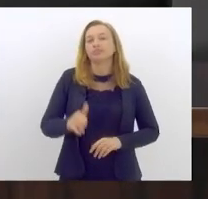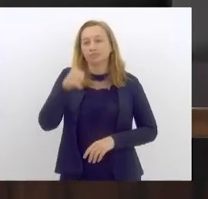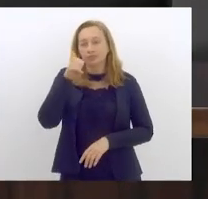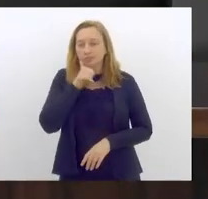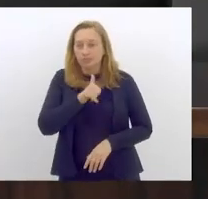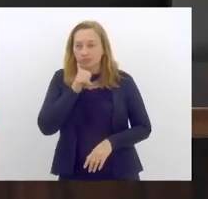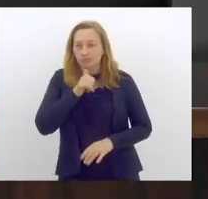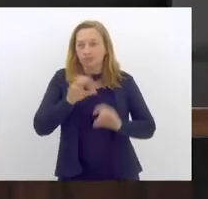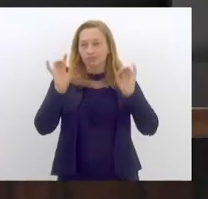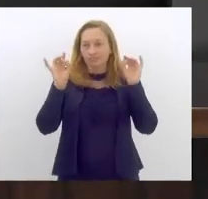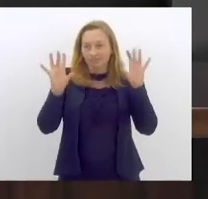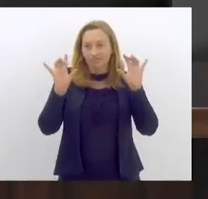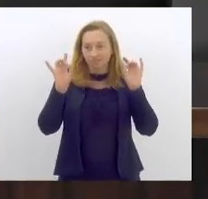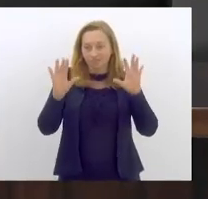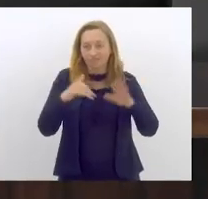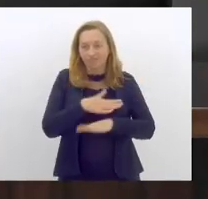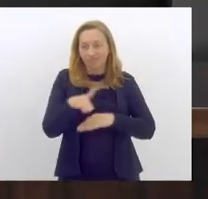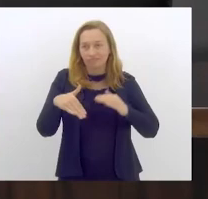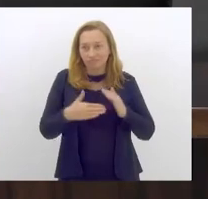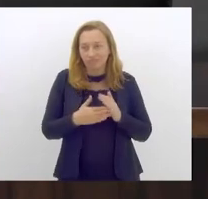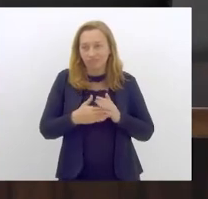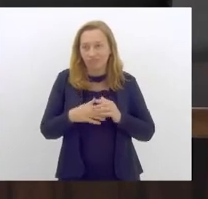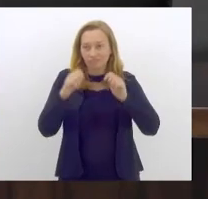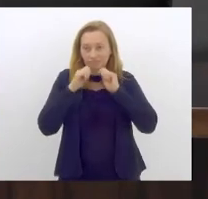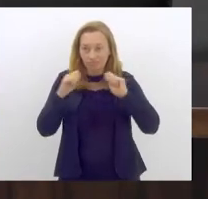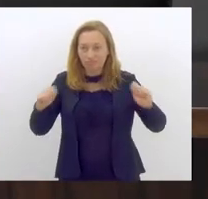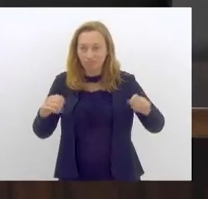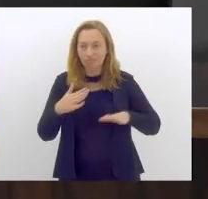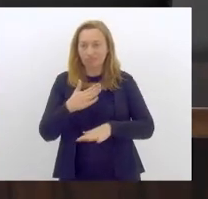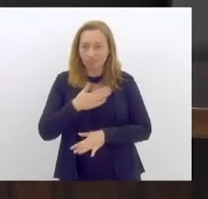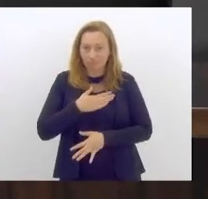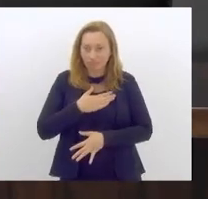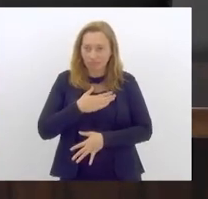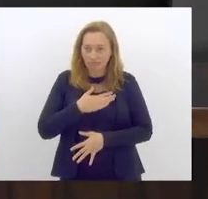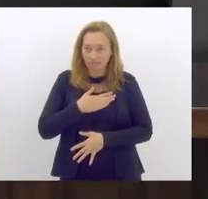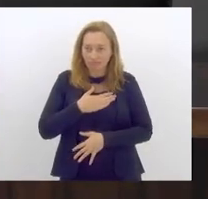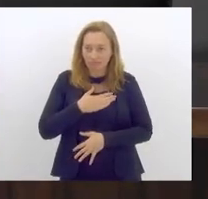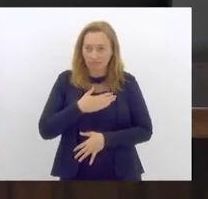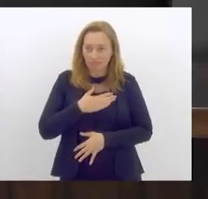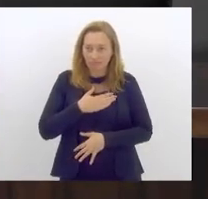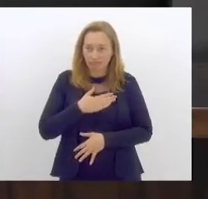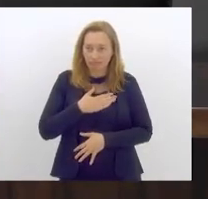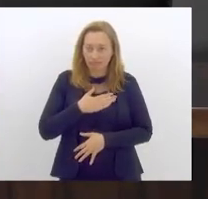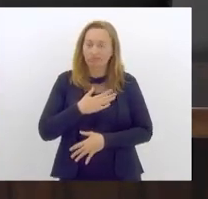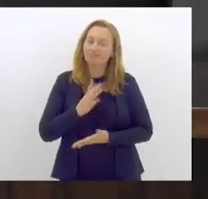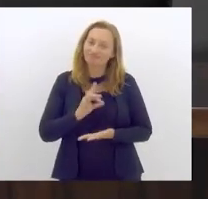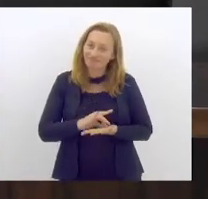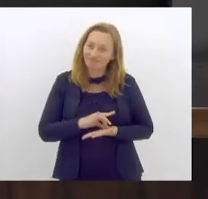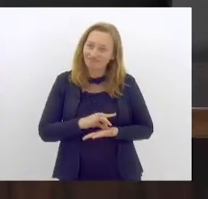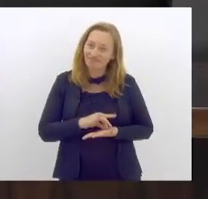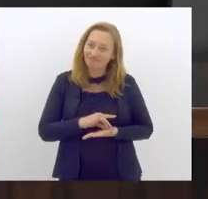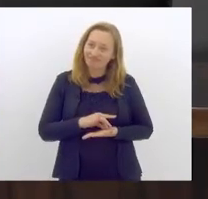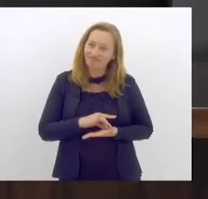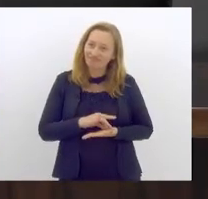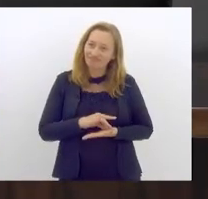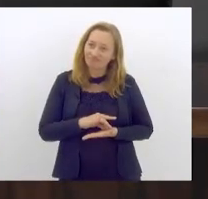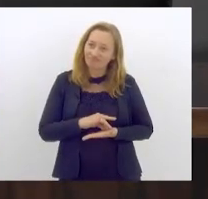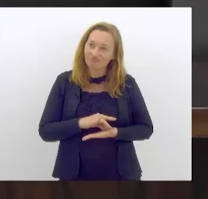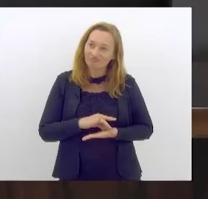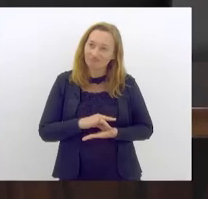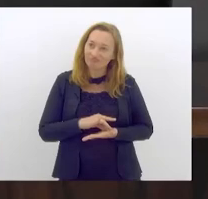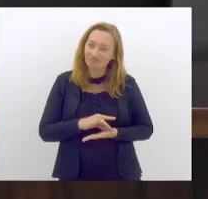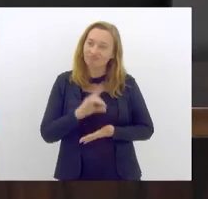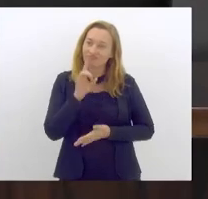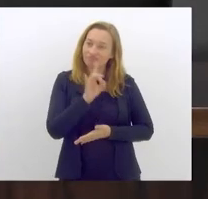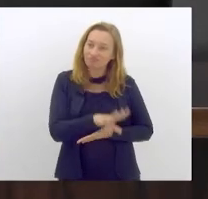em especial a todos os assessores do meu gabinete que realmente esse é